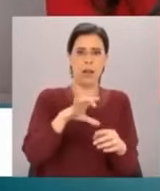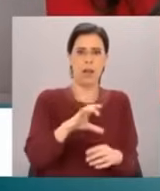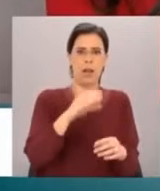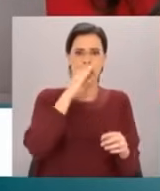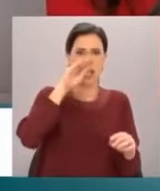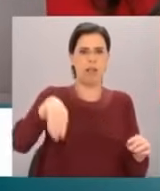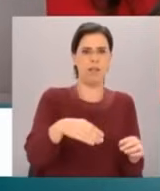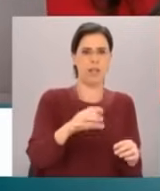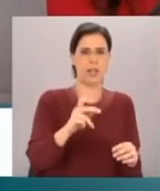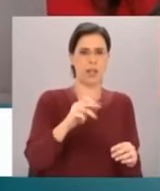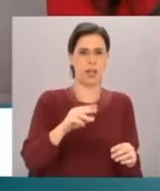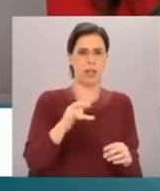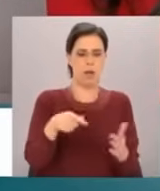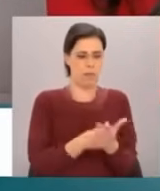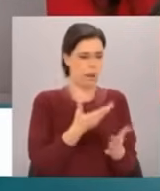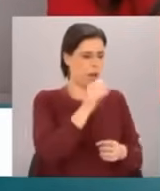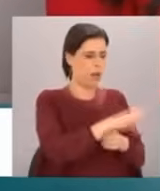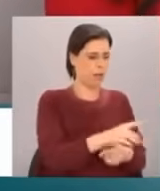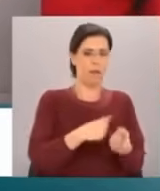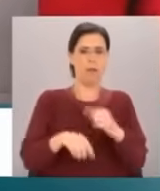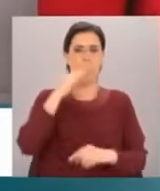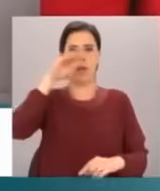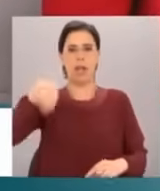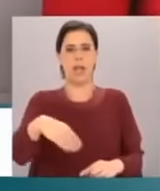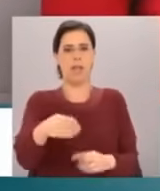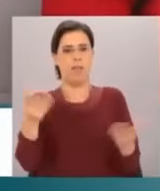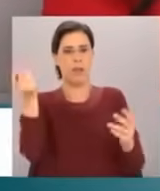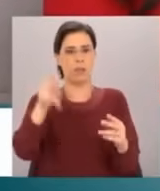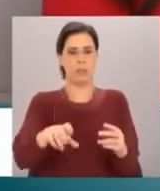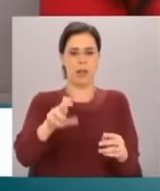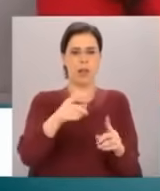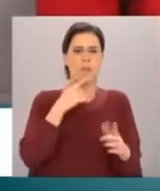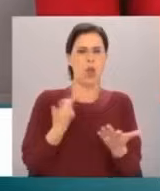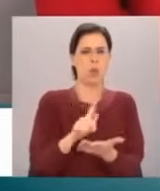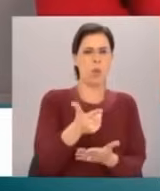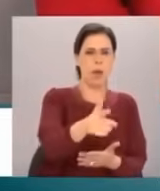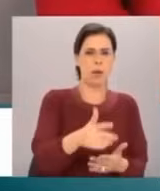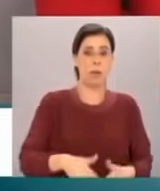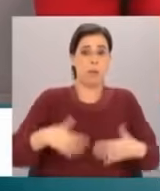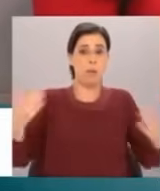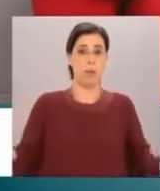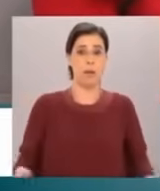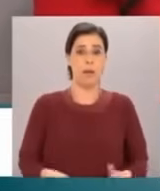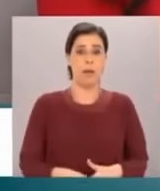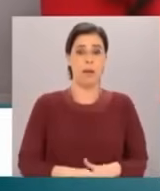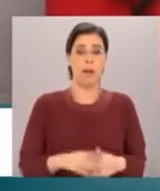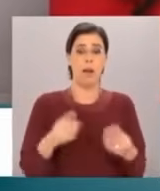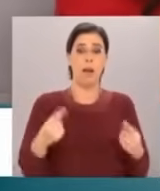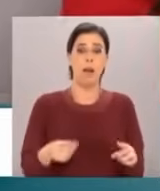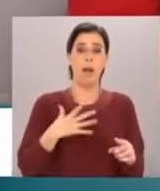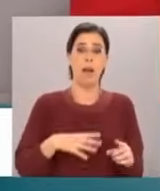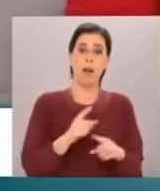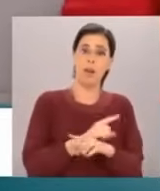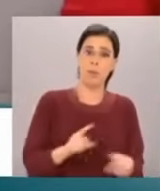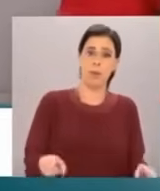como está aqui ao mesmo tempo pessoas pagam mais atividade Que tipo de elefantes no Camboja que temos tubarões A não ser que e até a e